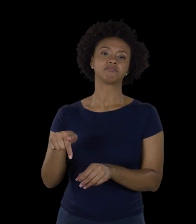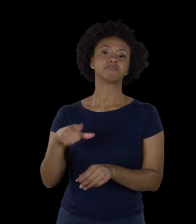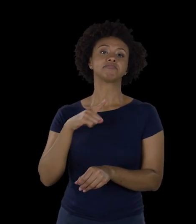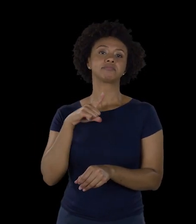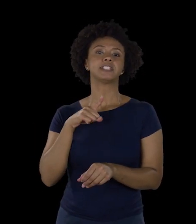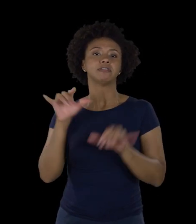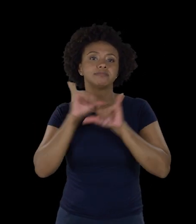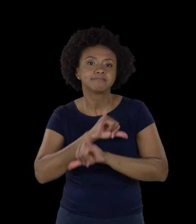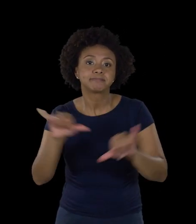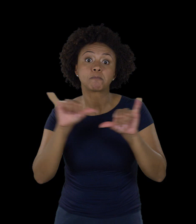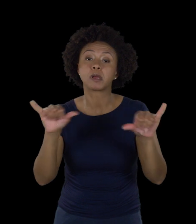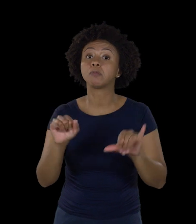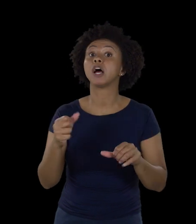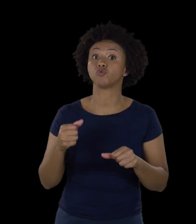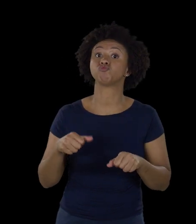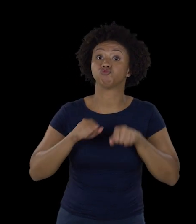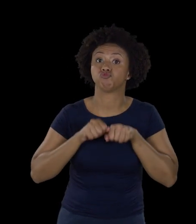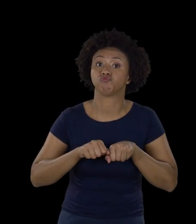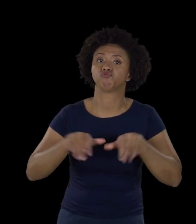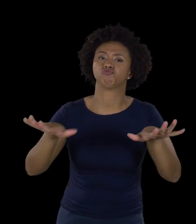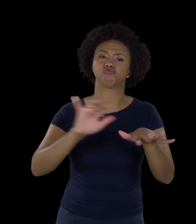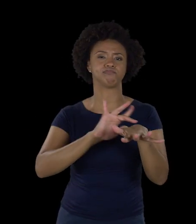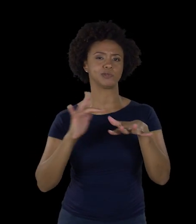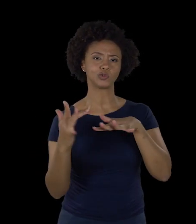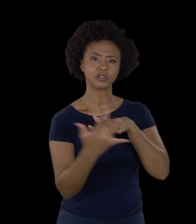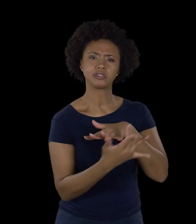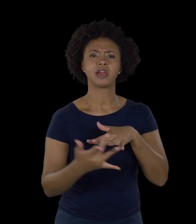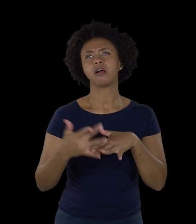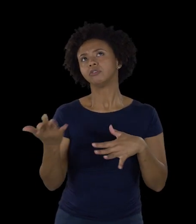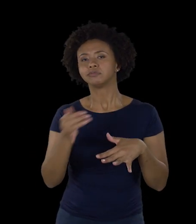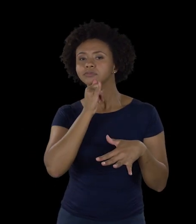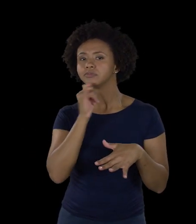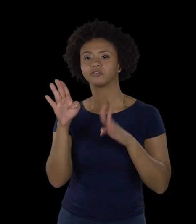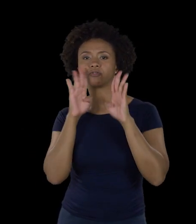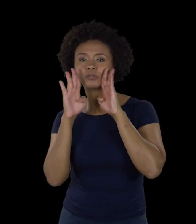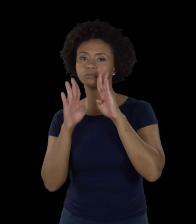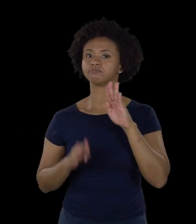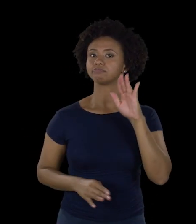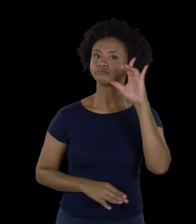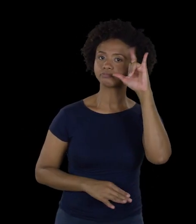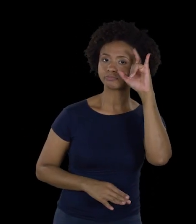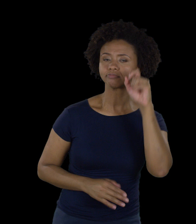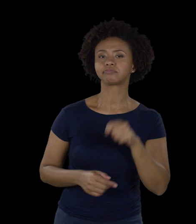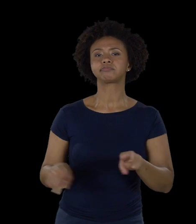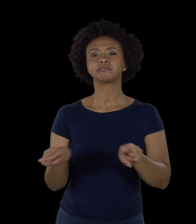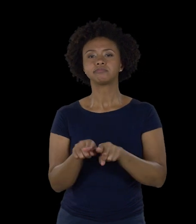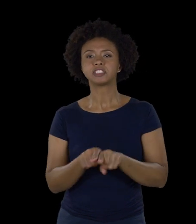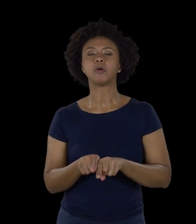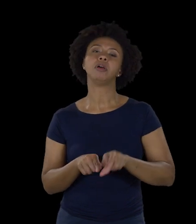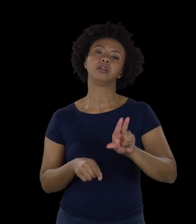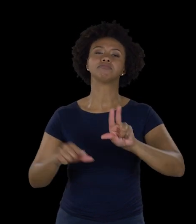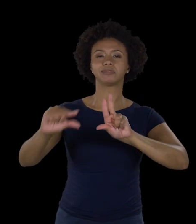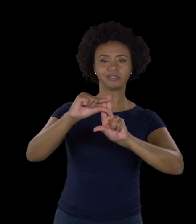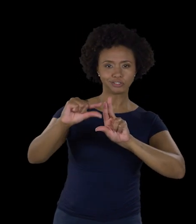uma divulgação muito forte em mídias sociais, redes sociais, como Facebook, Instagram, LinkedIn,